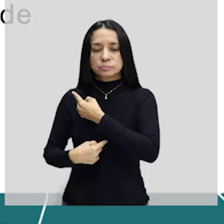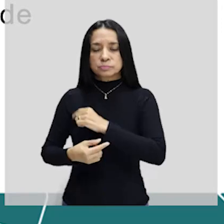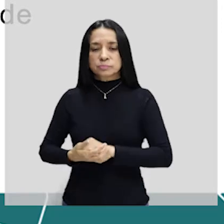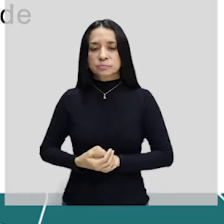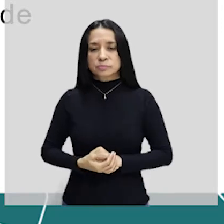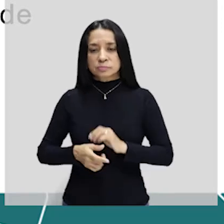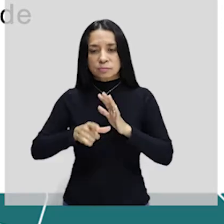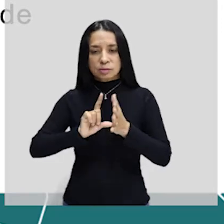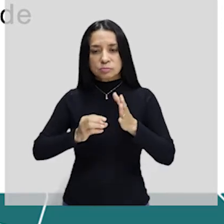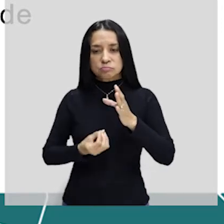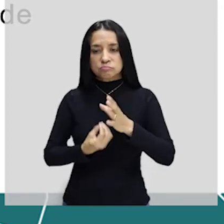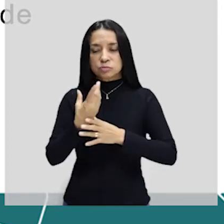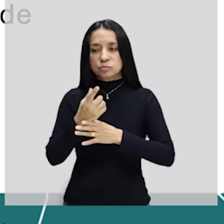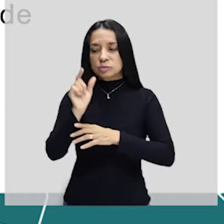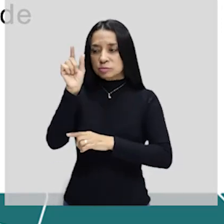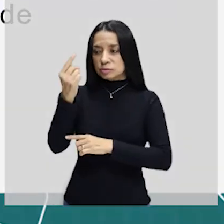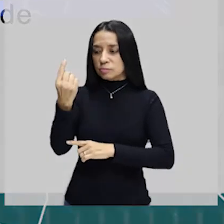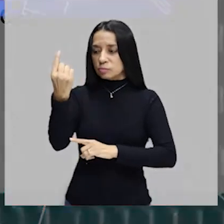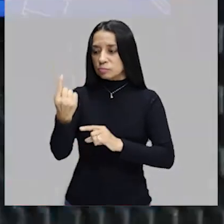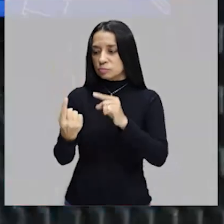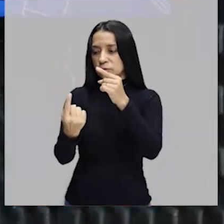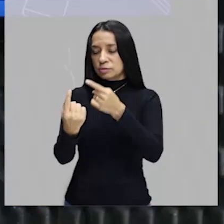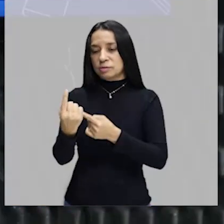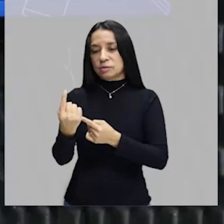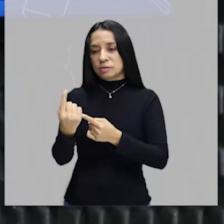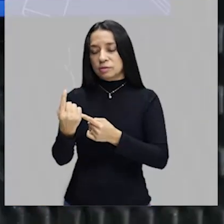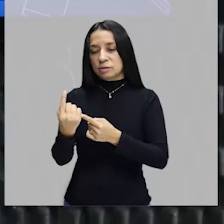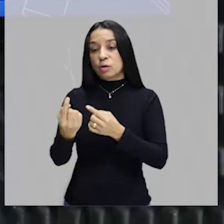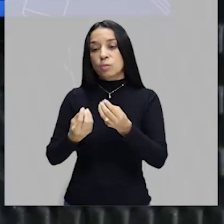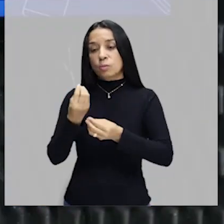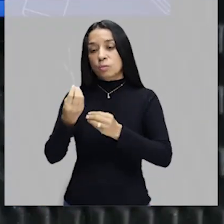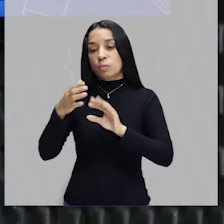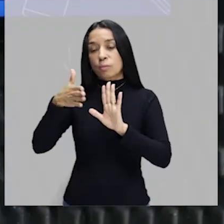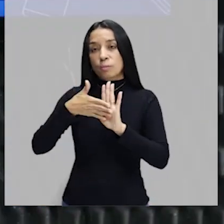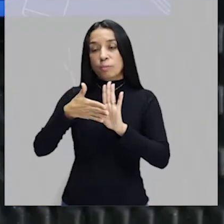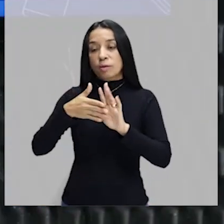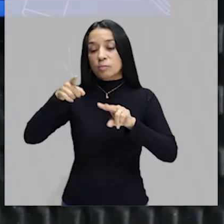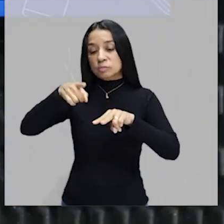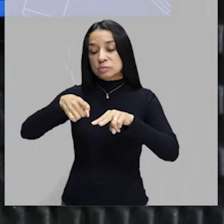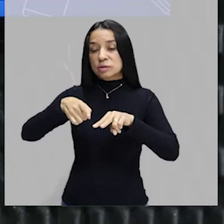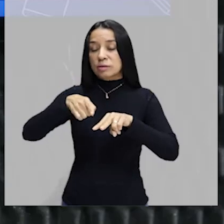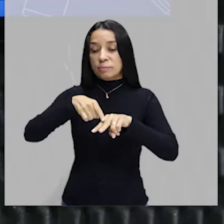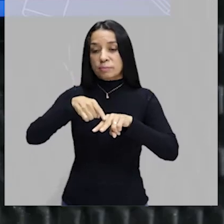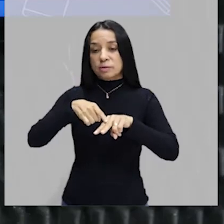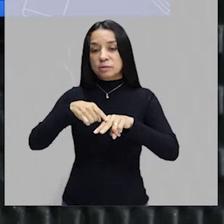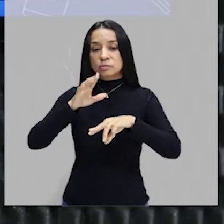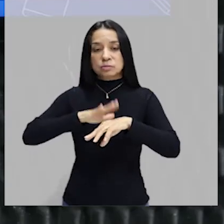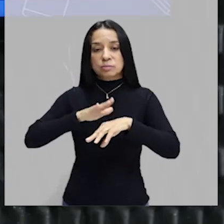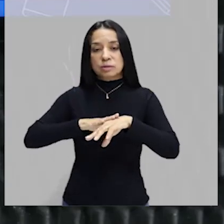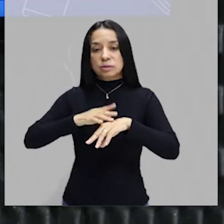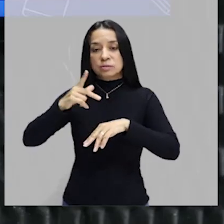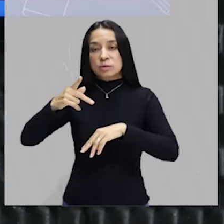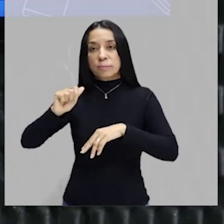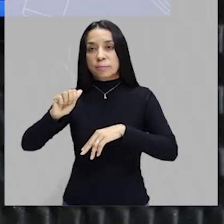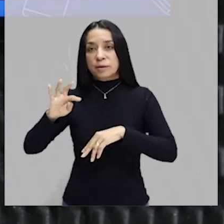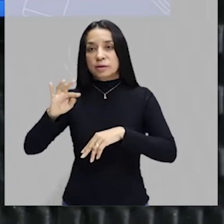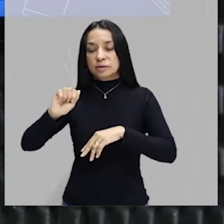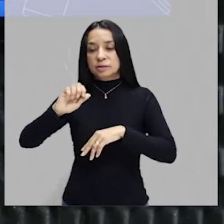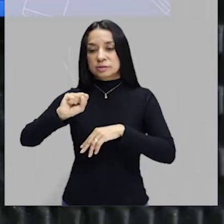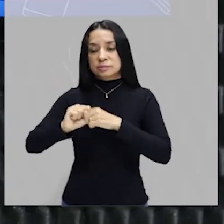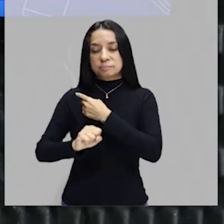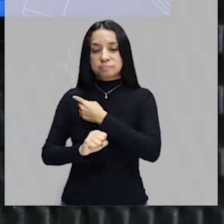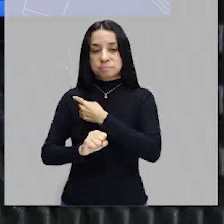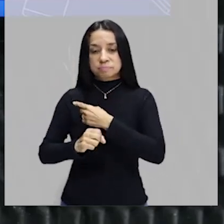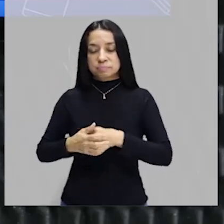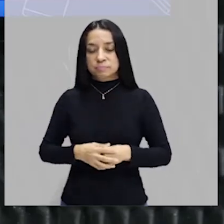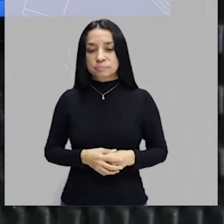da postura ereta, como mãos e pés, são genericamente chamados de patas, tá? O polegar disposto em ângulo de 90 graus